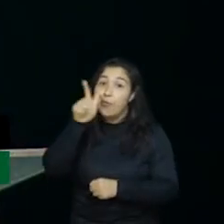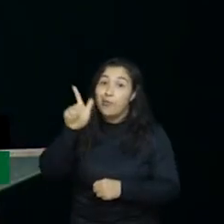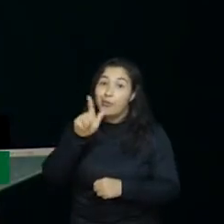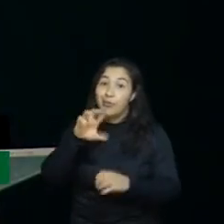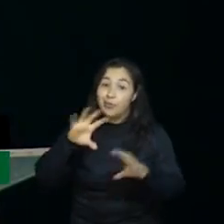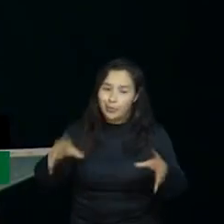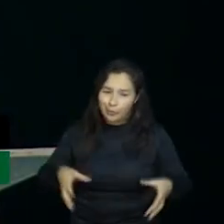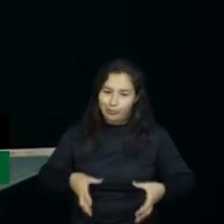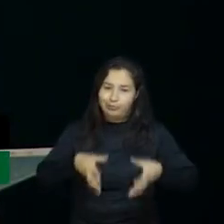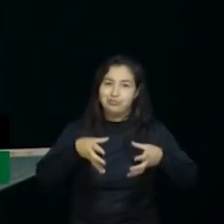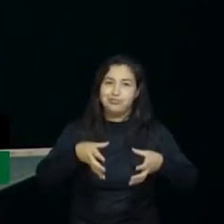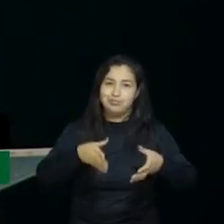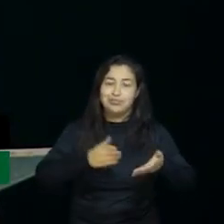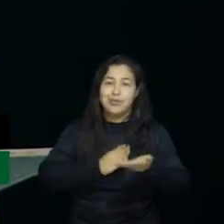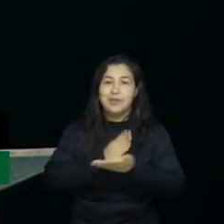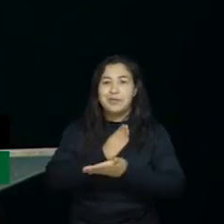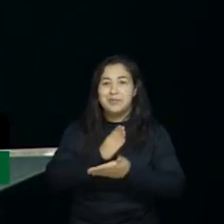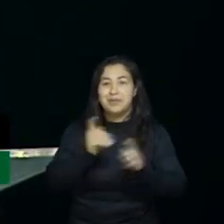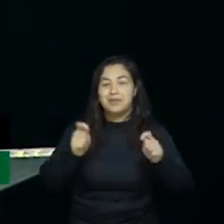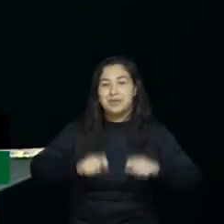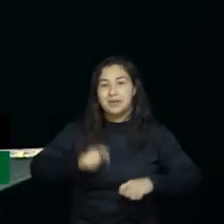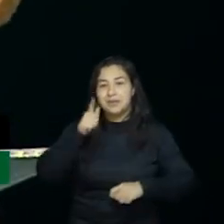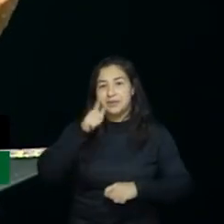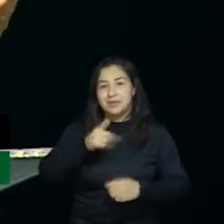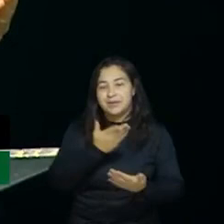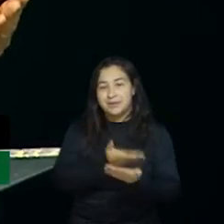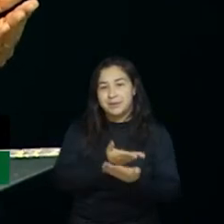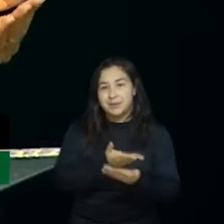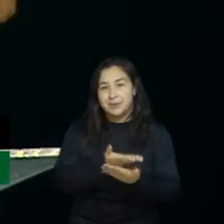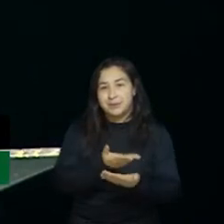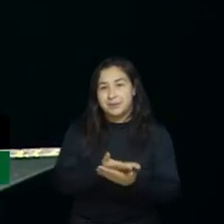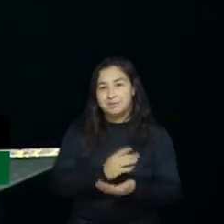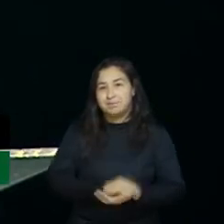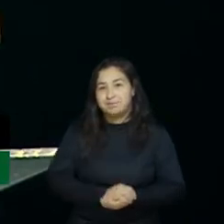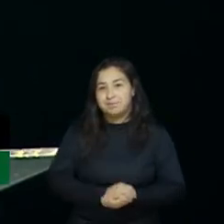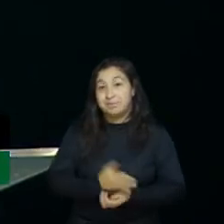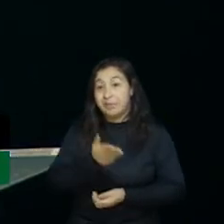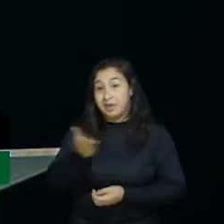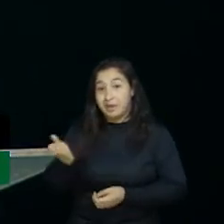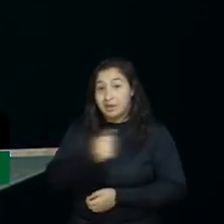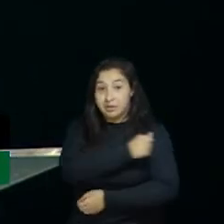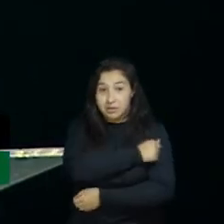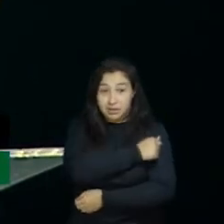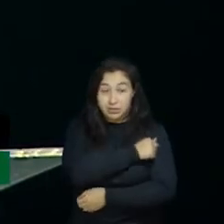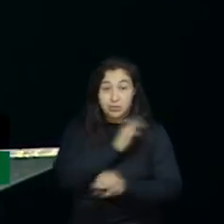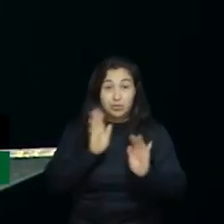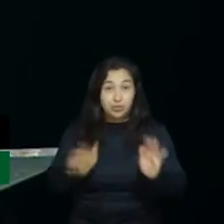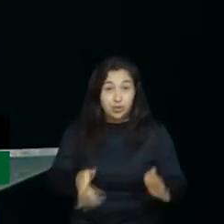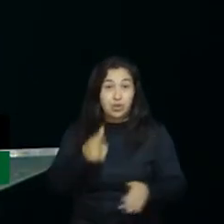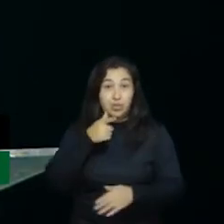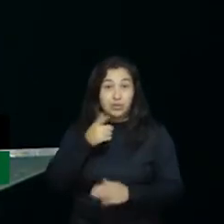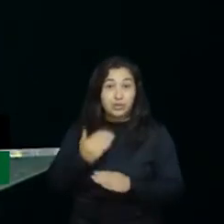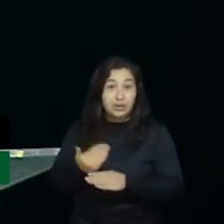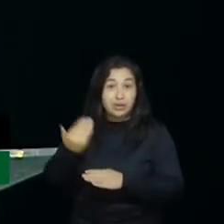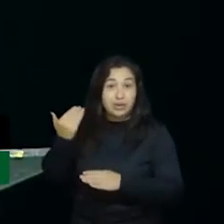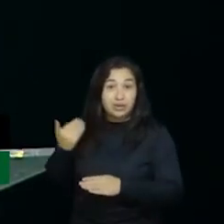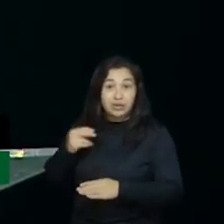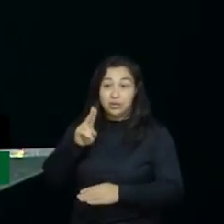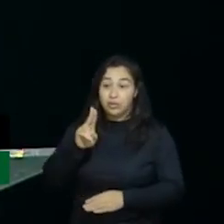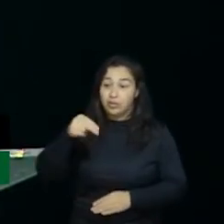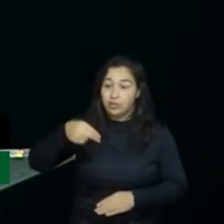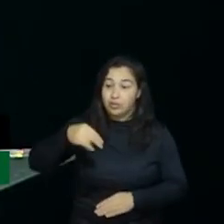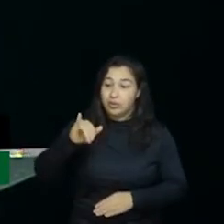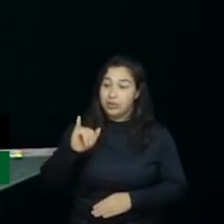também, por aprovação do governo estadual, os alunos que já eram contemplados do Uniedu. Então, somou